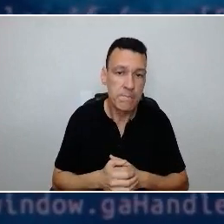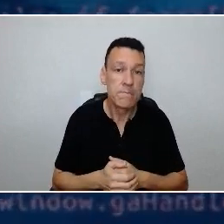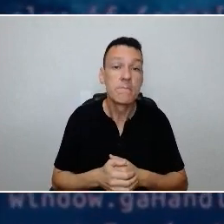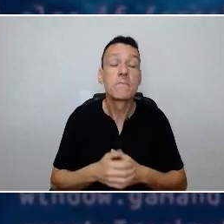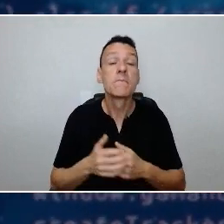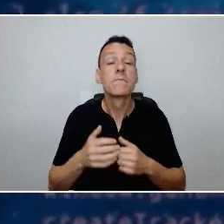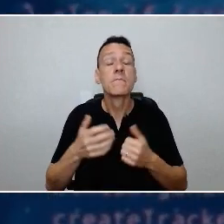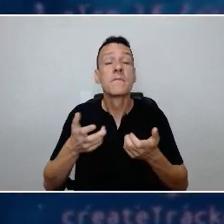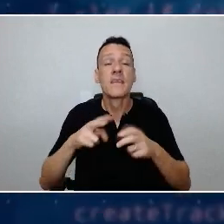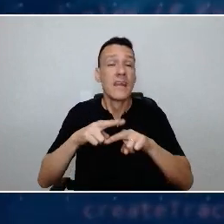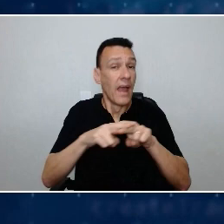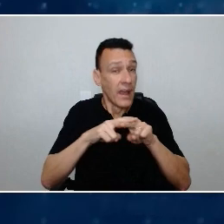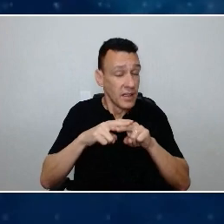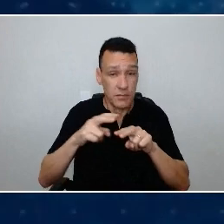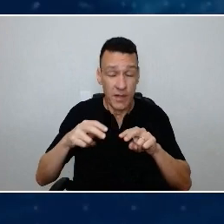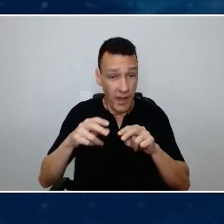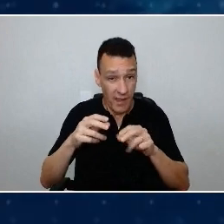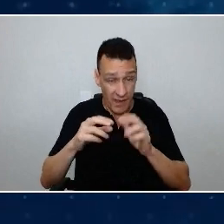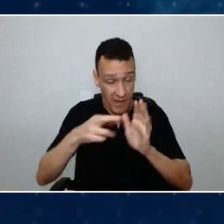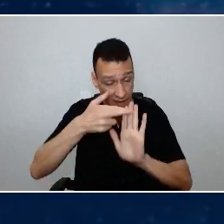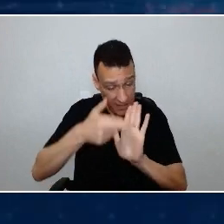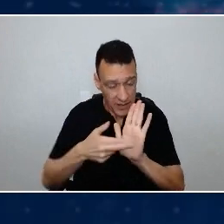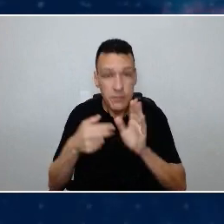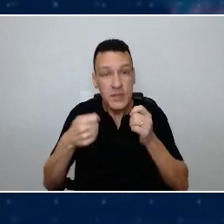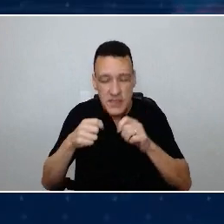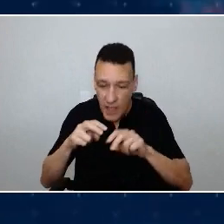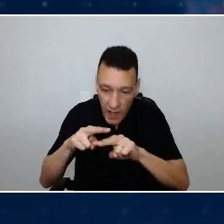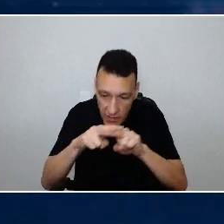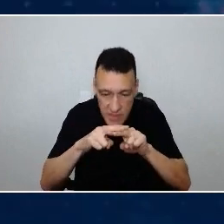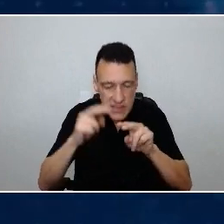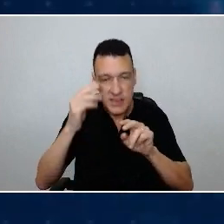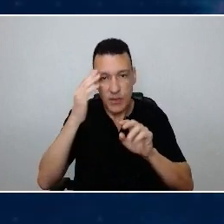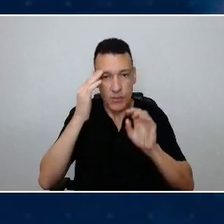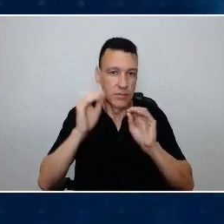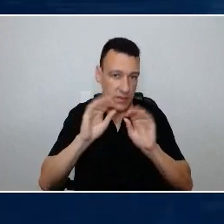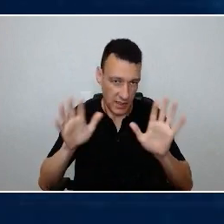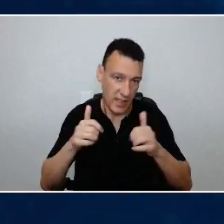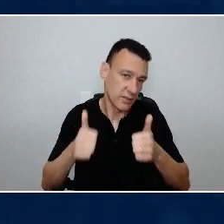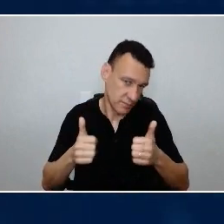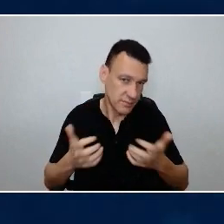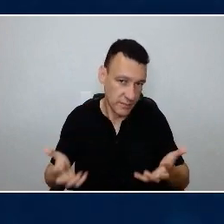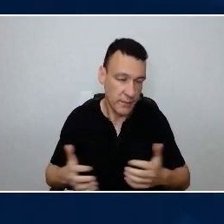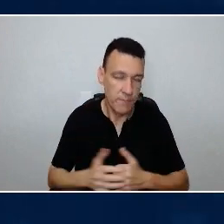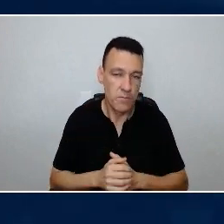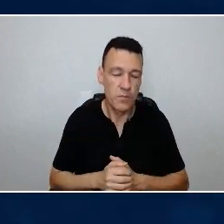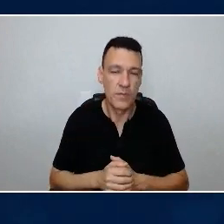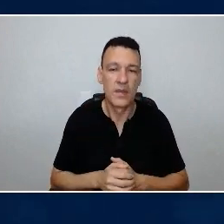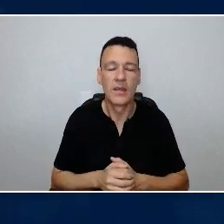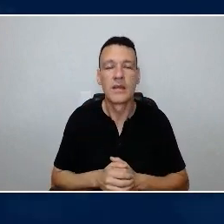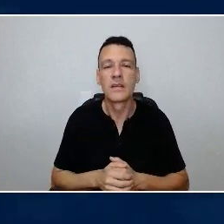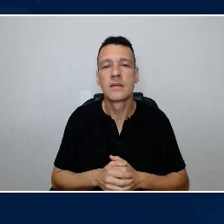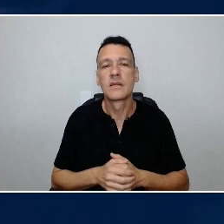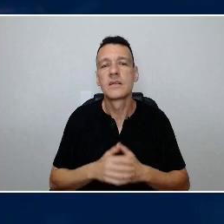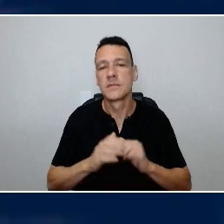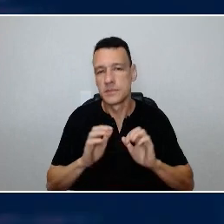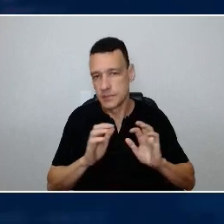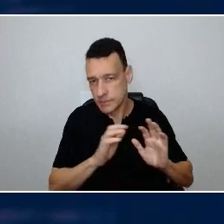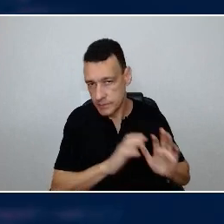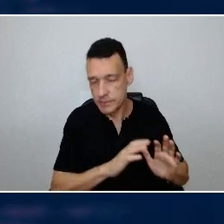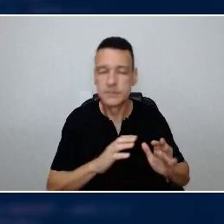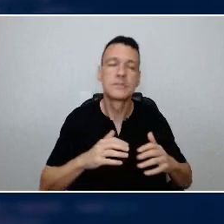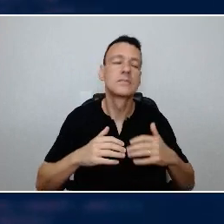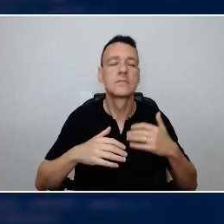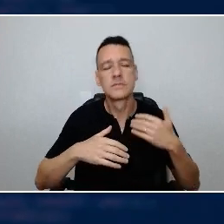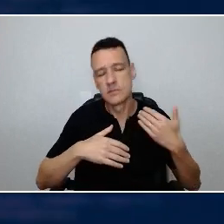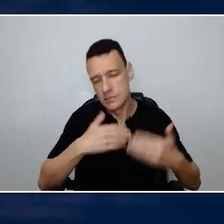ter tudo na mão e também era bem complexo então tendo em vista isso a gente começou a repensar e